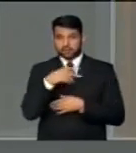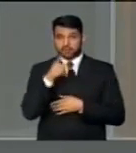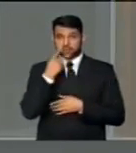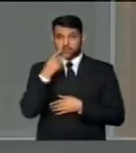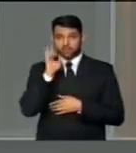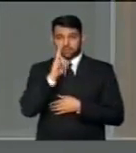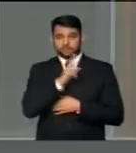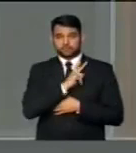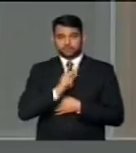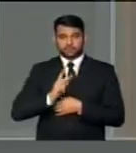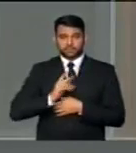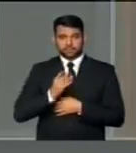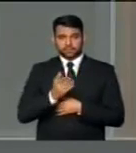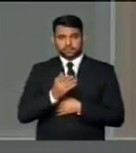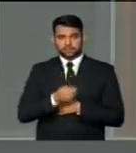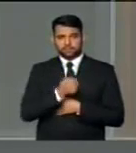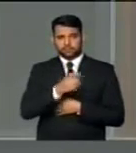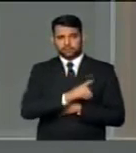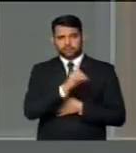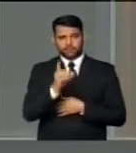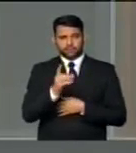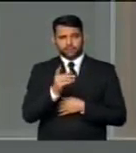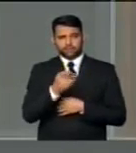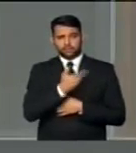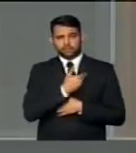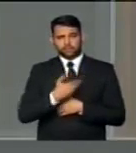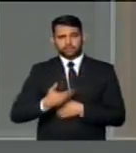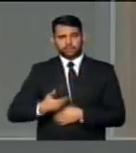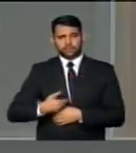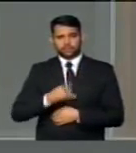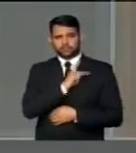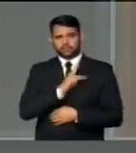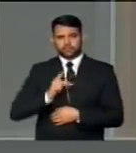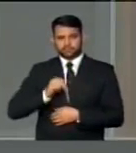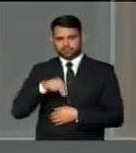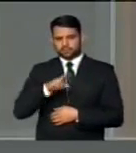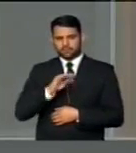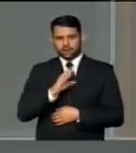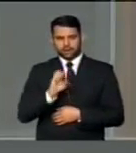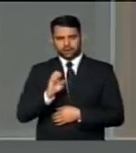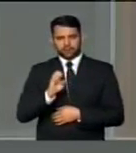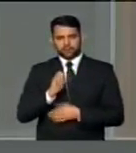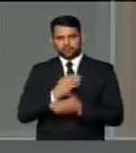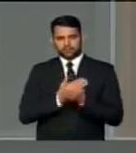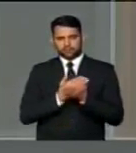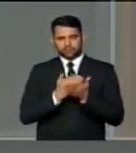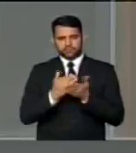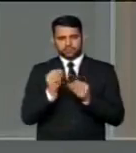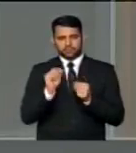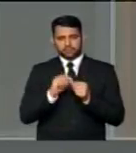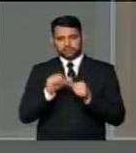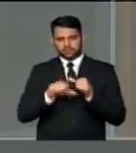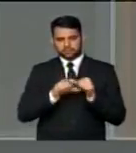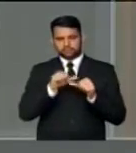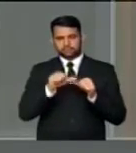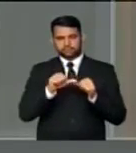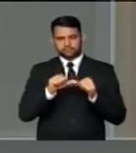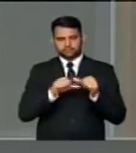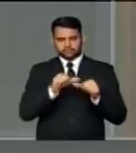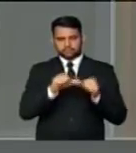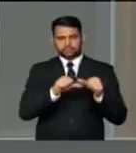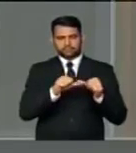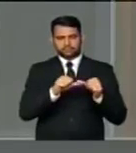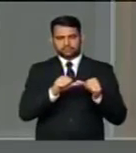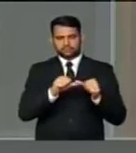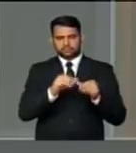senhor presidente. Há pouco tempo no governo, o presidente Macri começou a fazer as mudanças